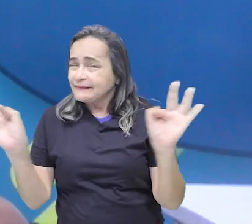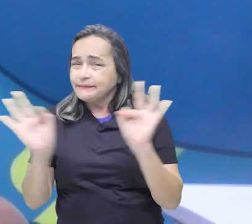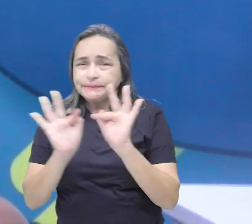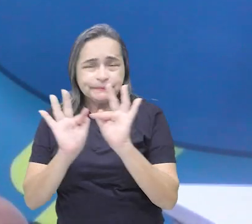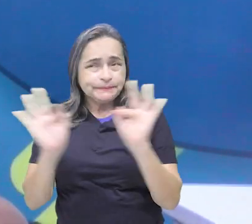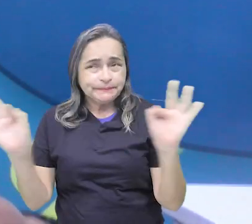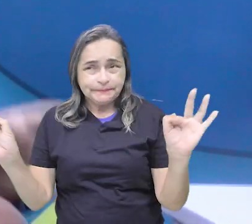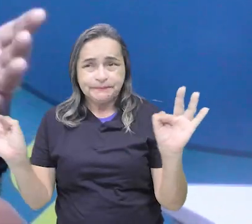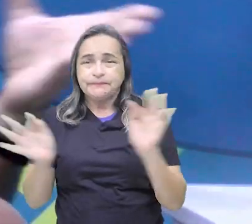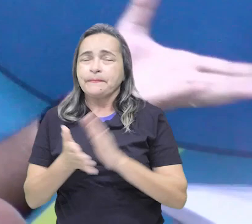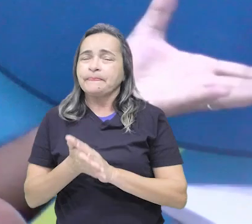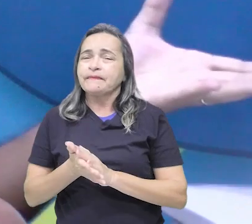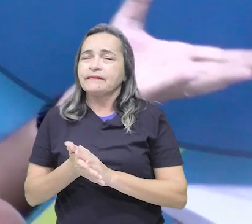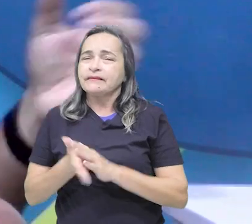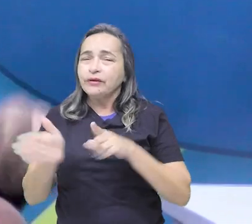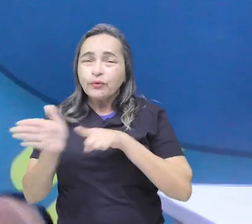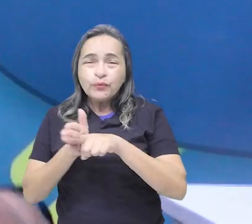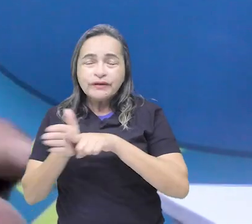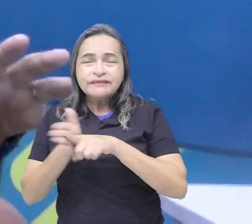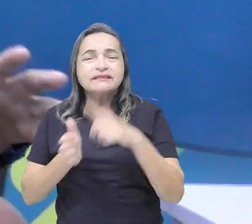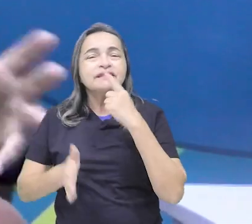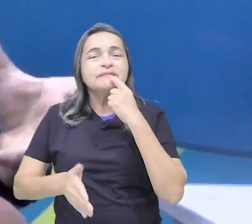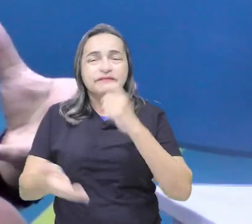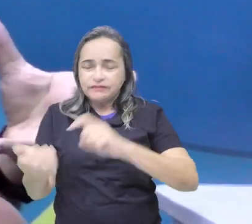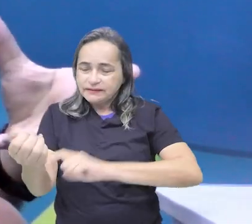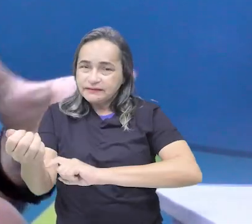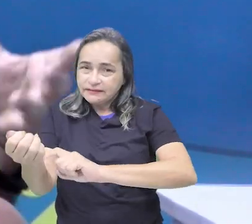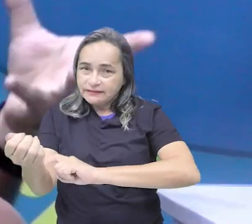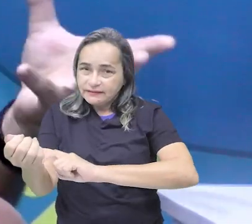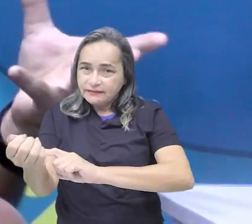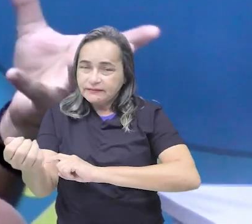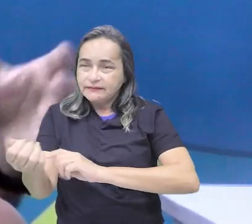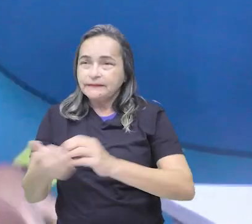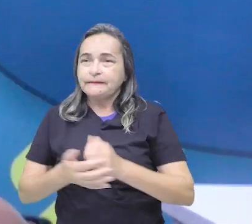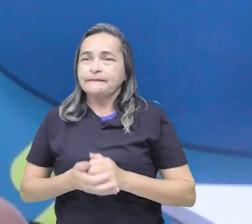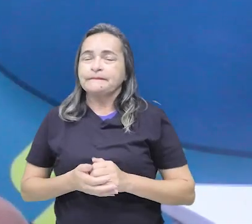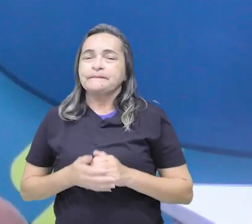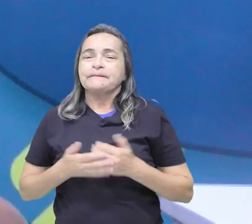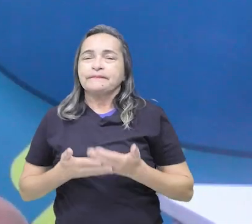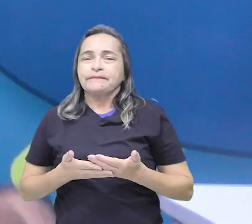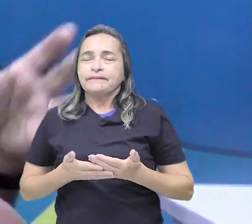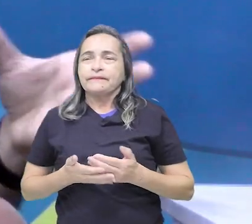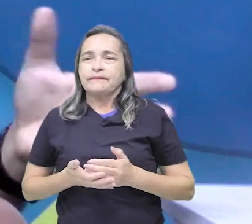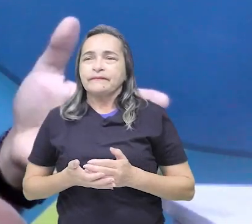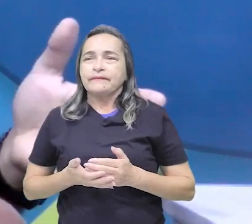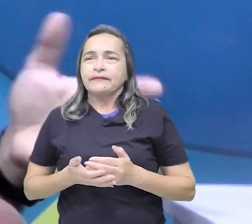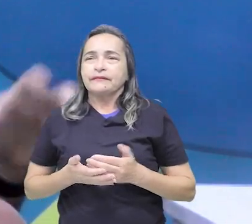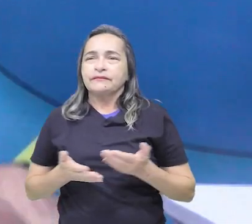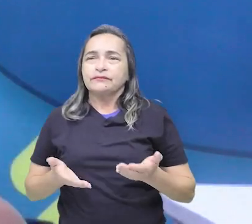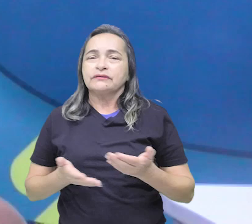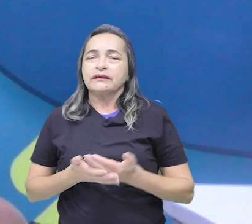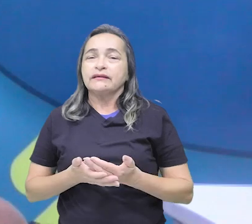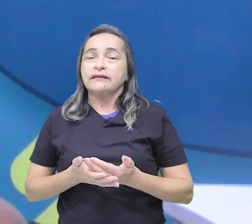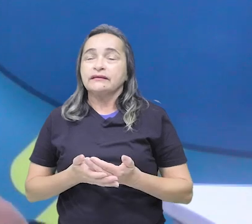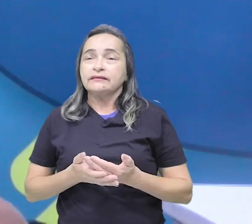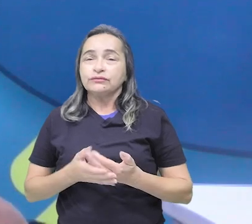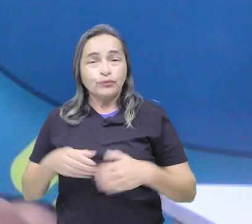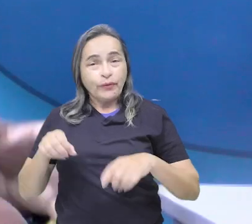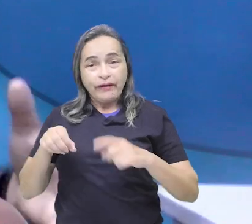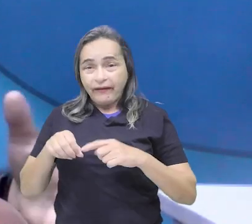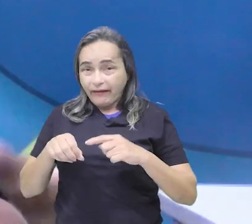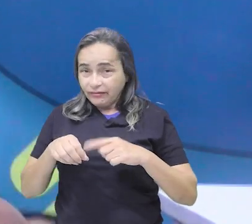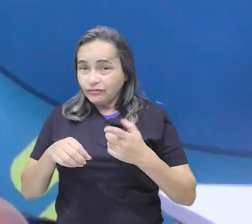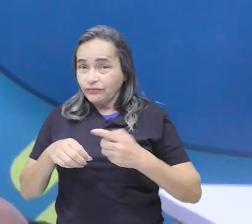É um exame de sangue. Um exame de sangue, né? E nós não estamos falando ainda do toque retal, né? O toque retal, ele é um exame